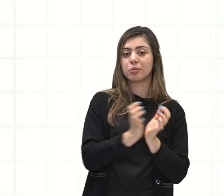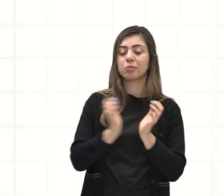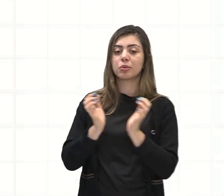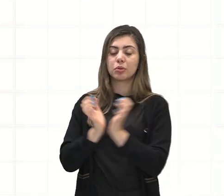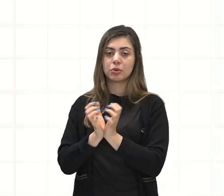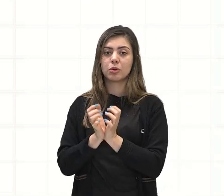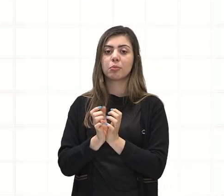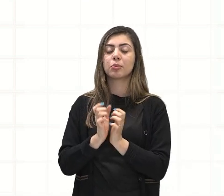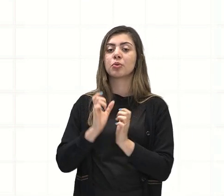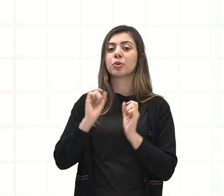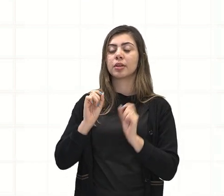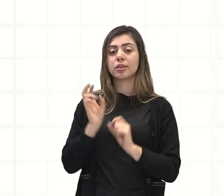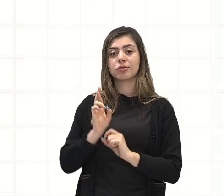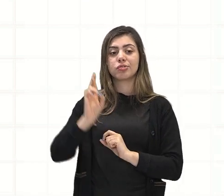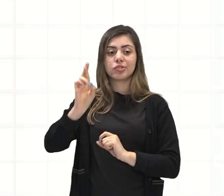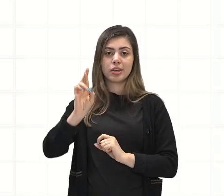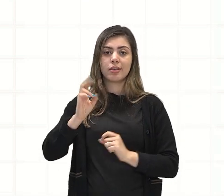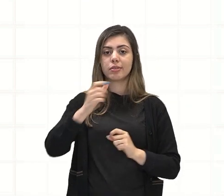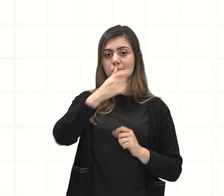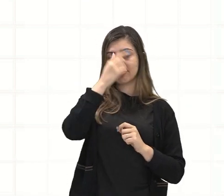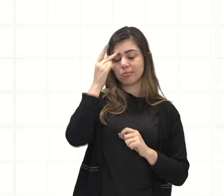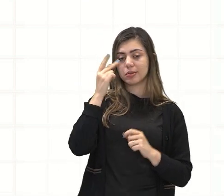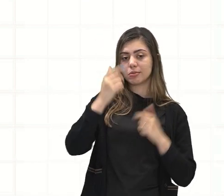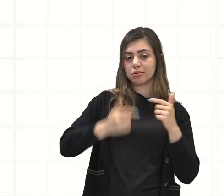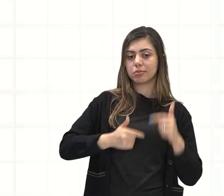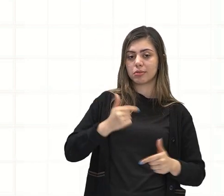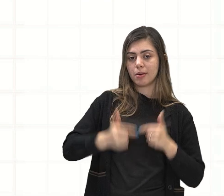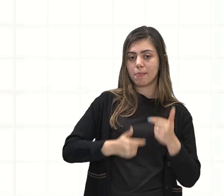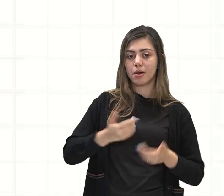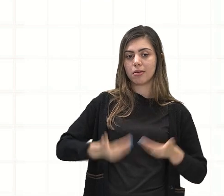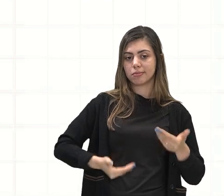de patrão e empregado. Os trabalhadores passaram a